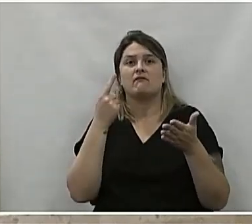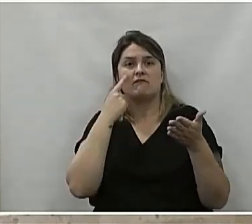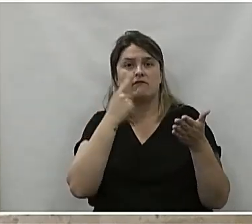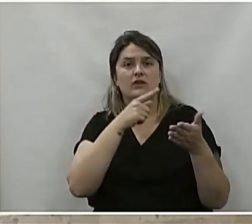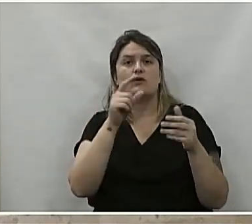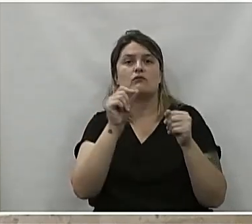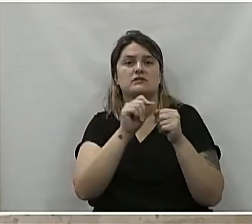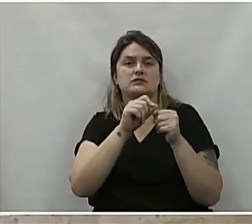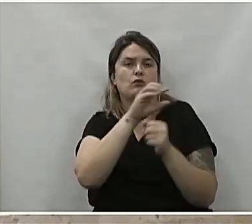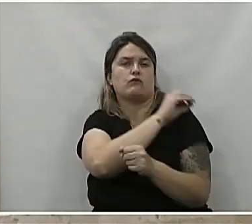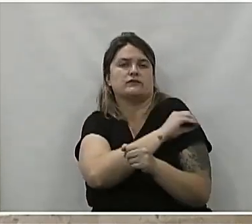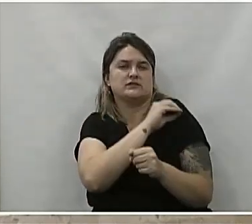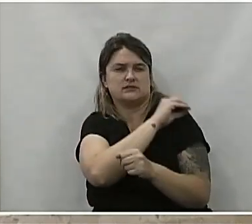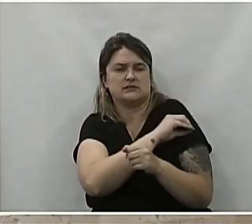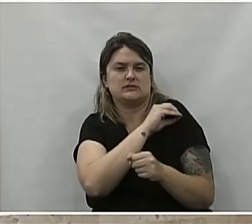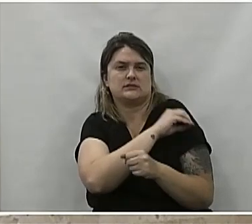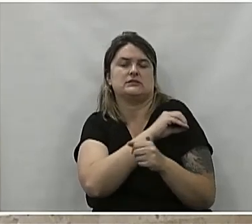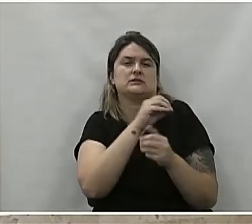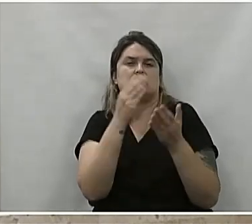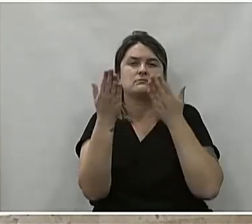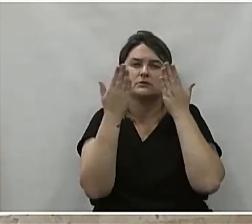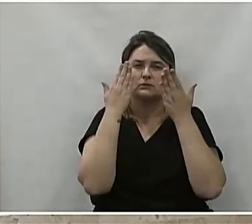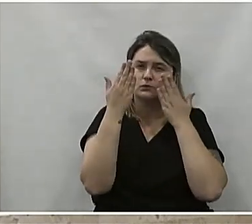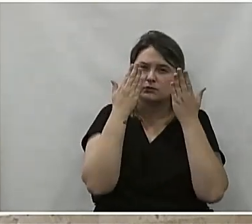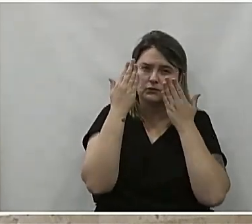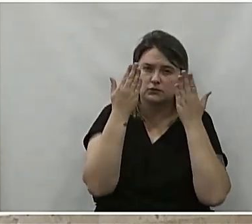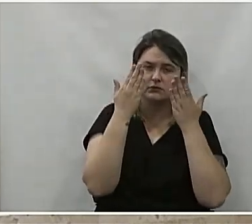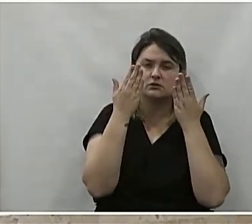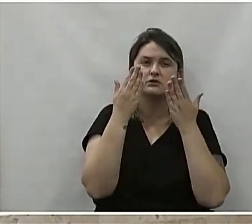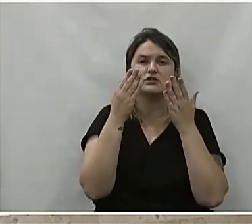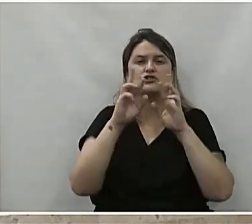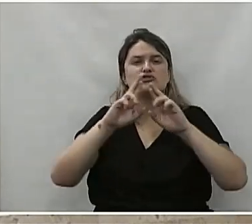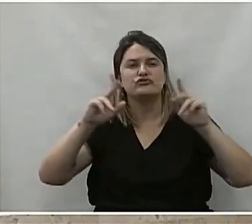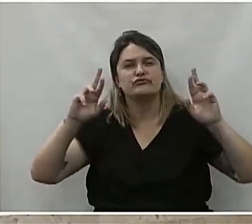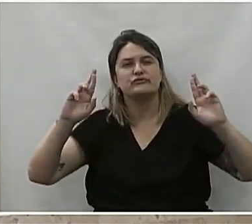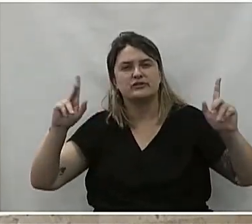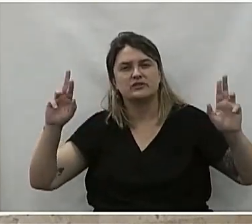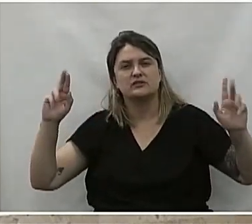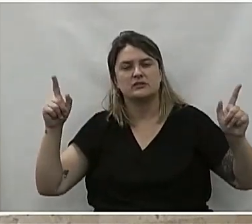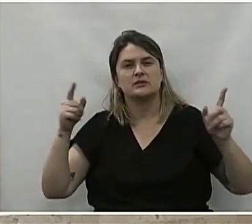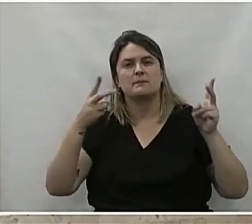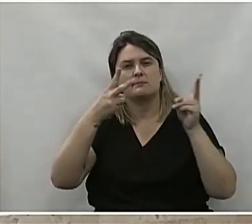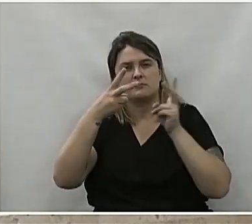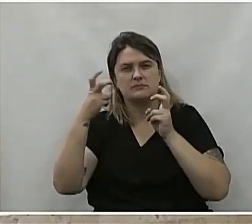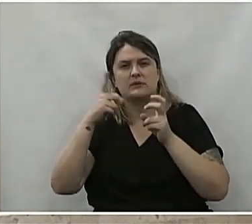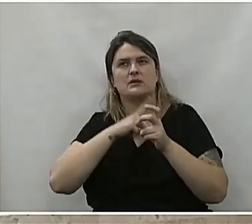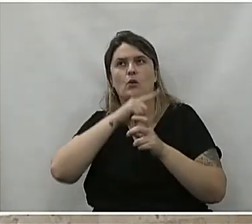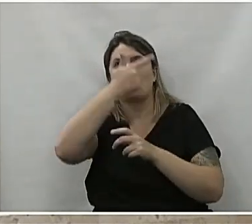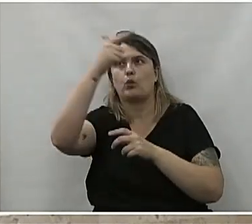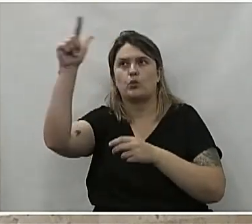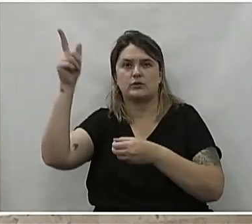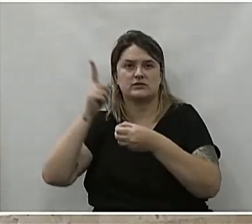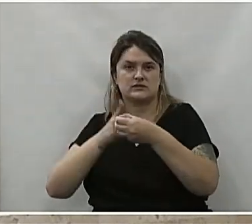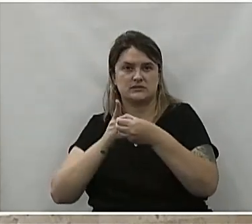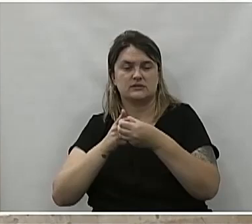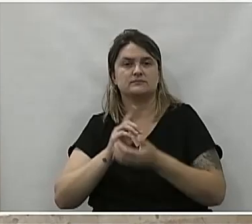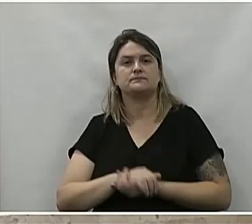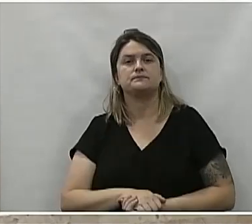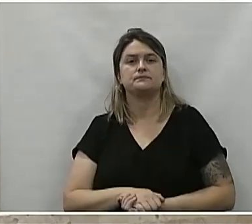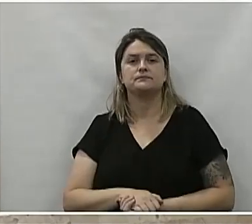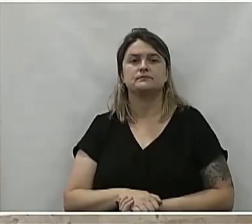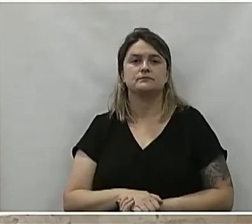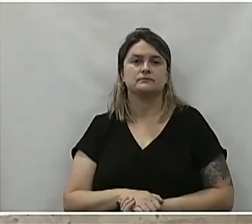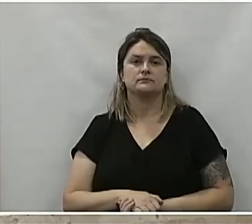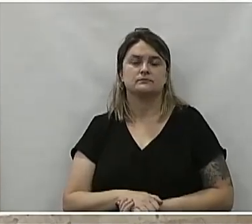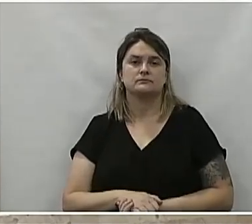questão das oficinas Psicologia Alternativas Que a gente viu Que tem alguns Outros municípios E até